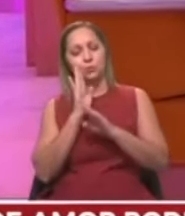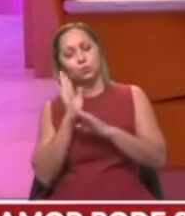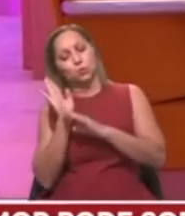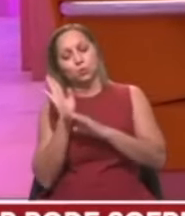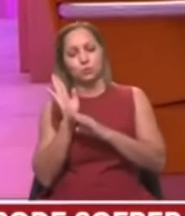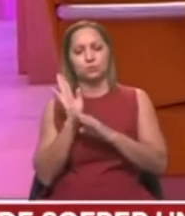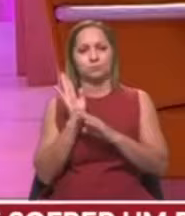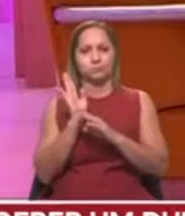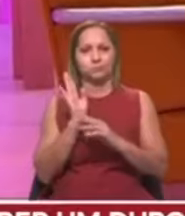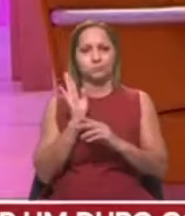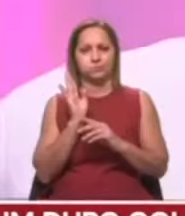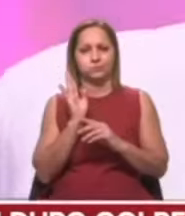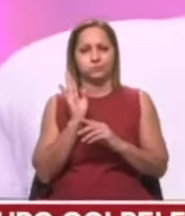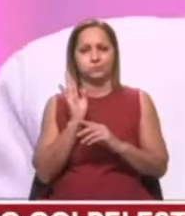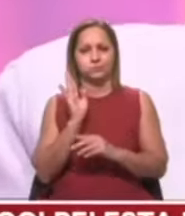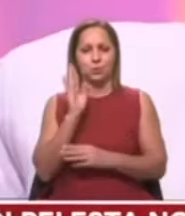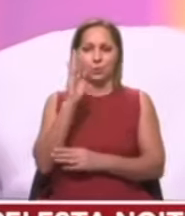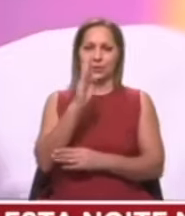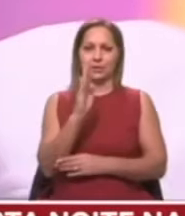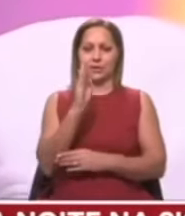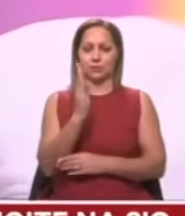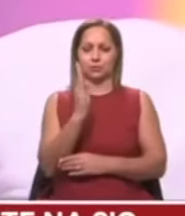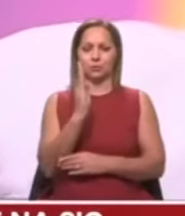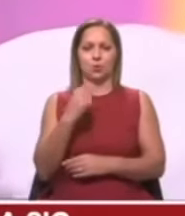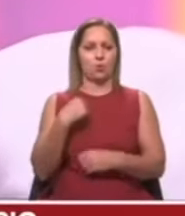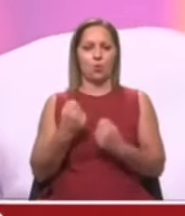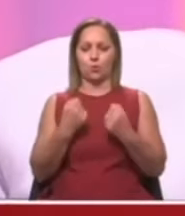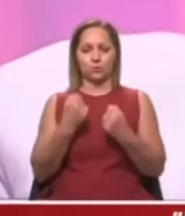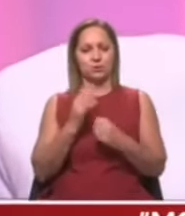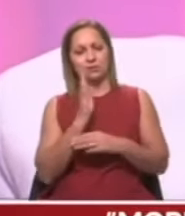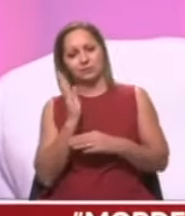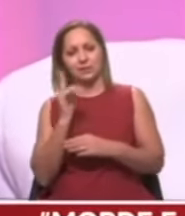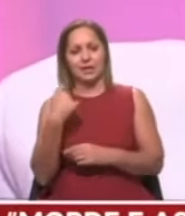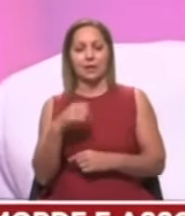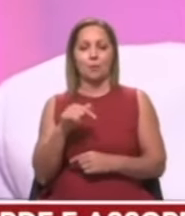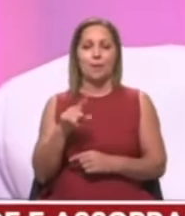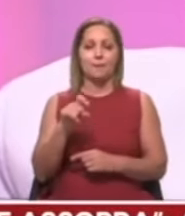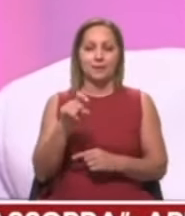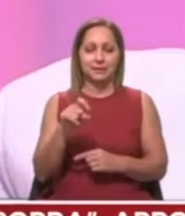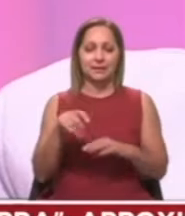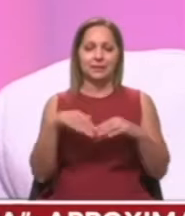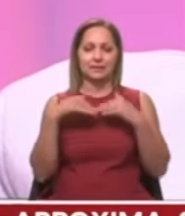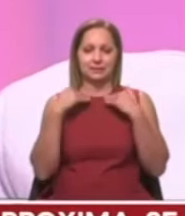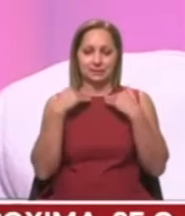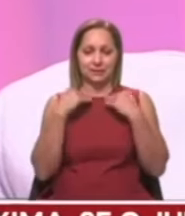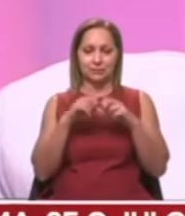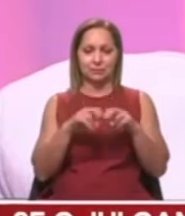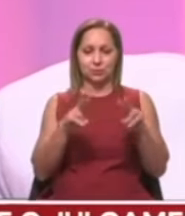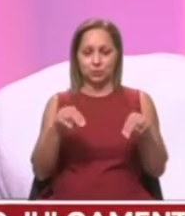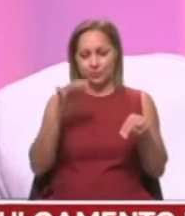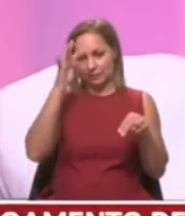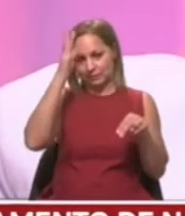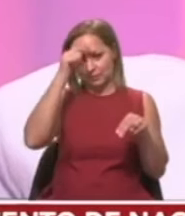conseguia endireitar-me. E afinal de contas, era a tal bactéria? E afinal de contas, era a tal bactéria. Eles internaram-me no Garcia de Horta, na